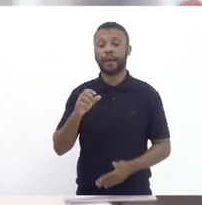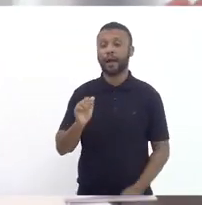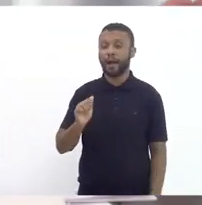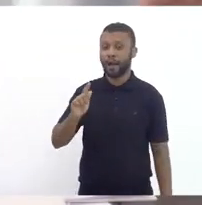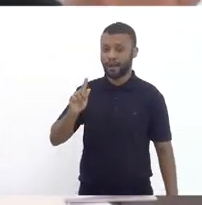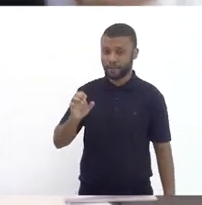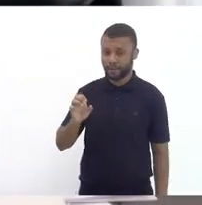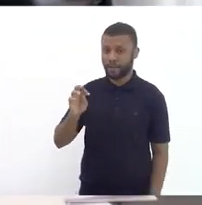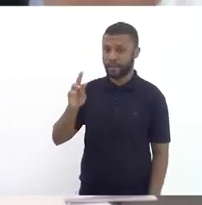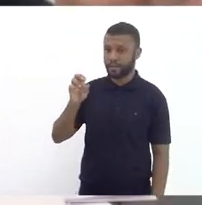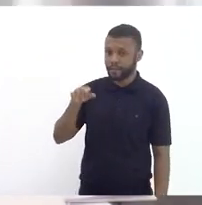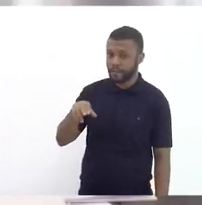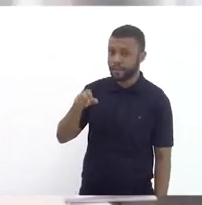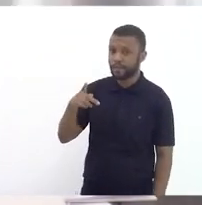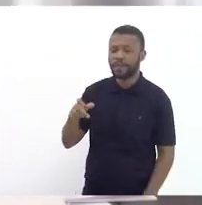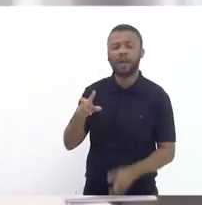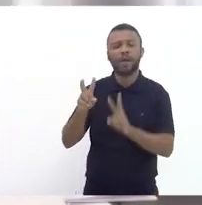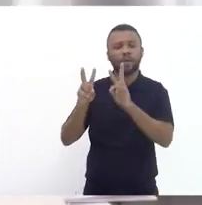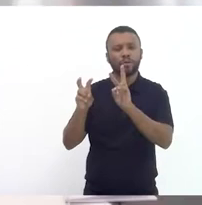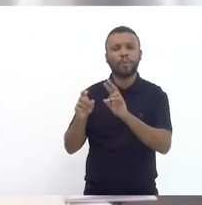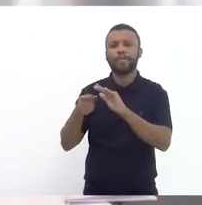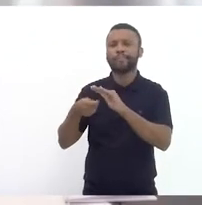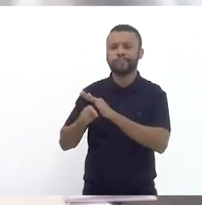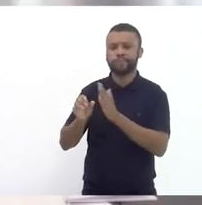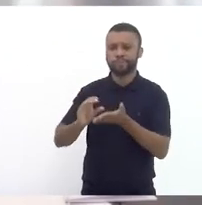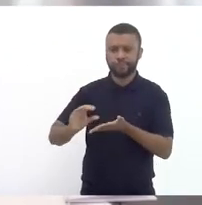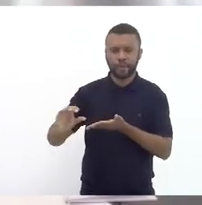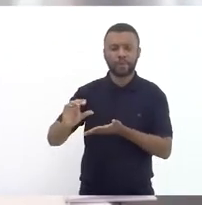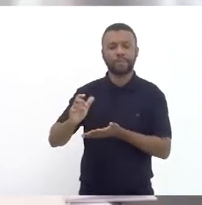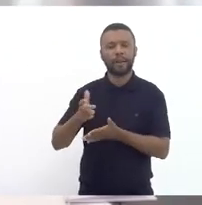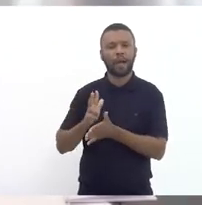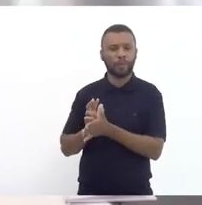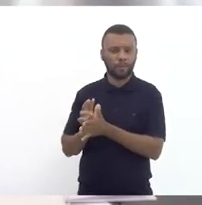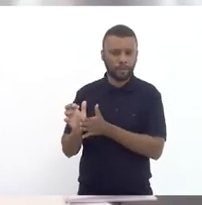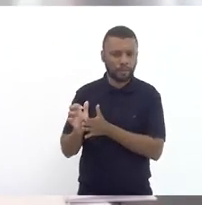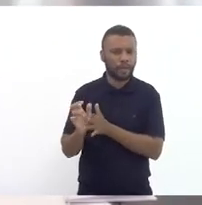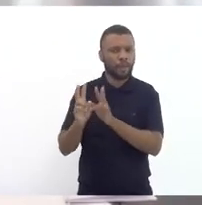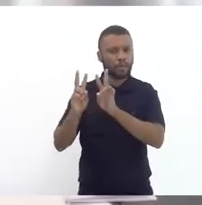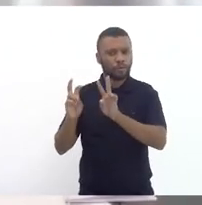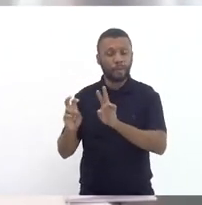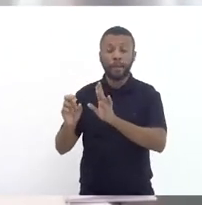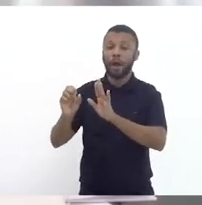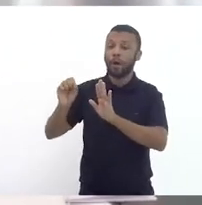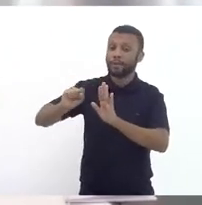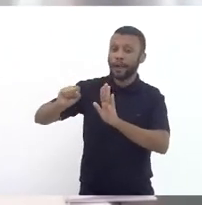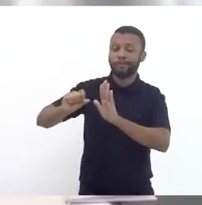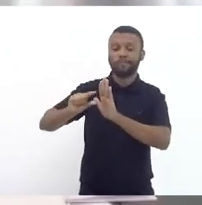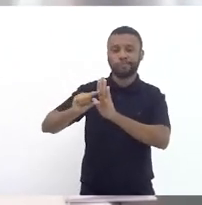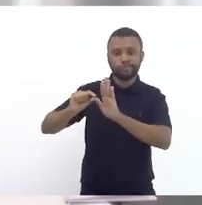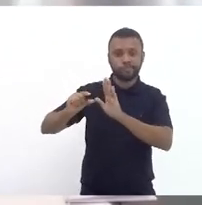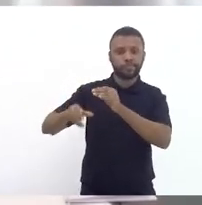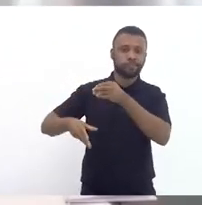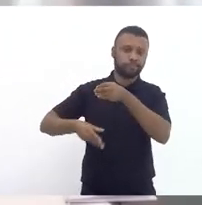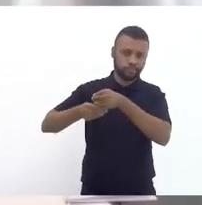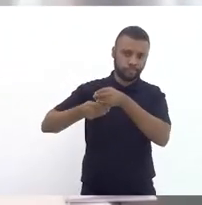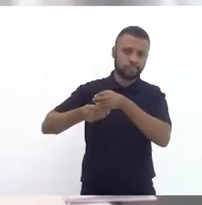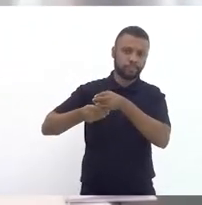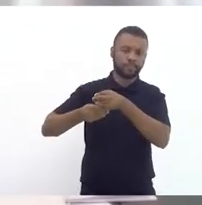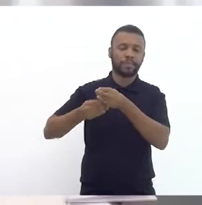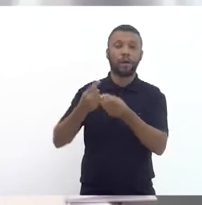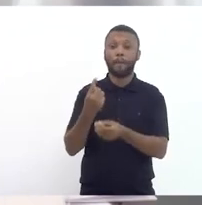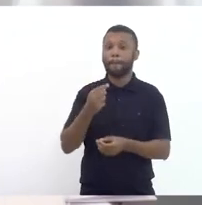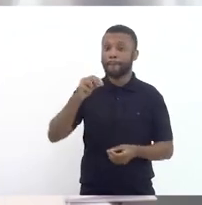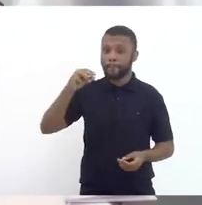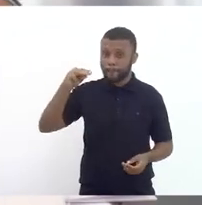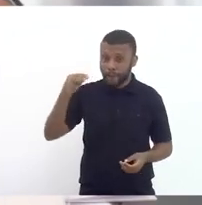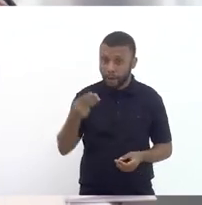em relação aos investimentos feitos pela Supervia, em relação ao oitavo termo aditivo, que eram originalmente de